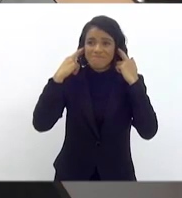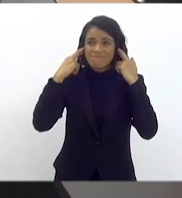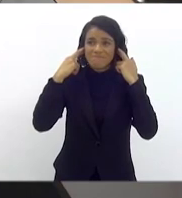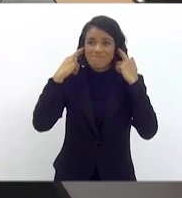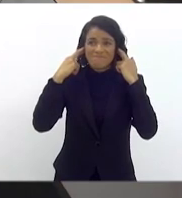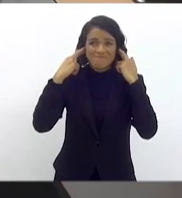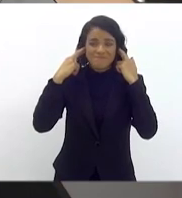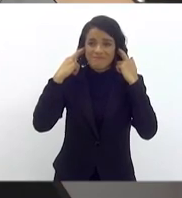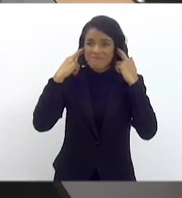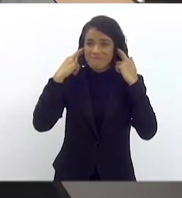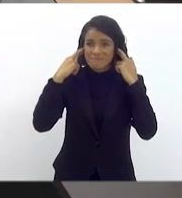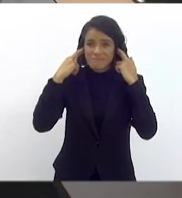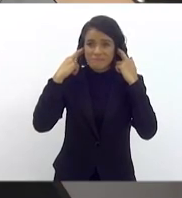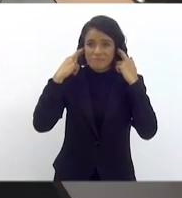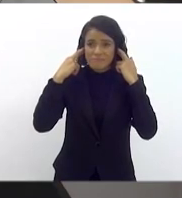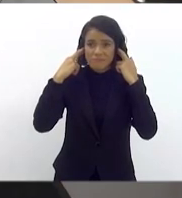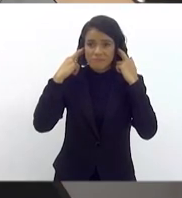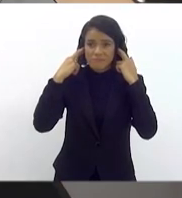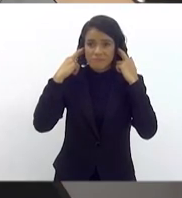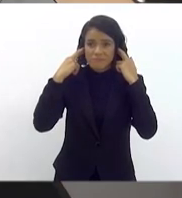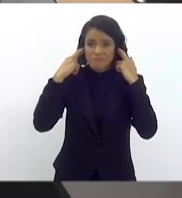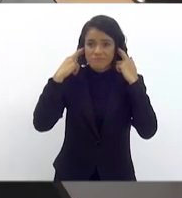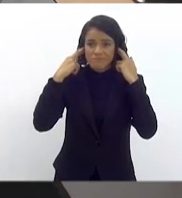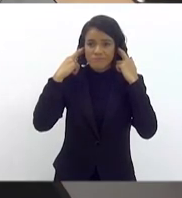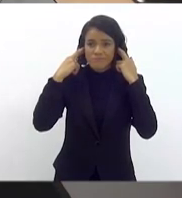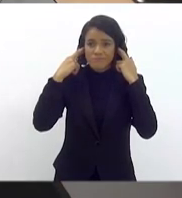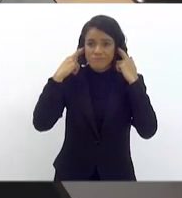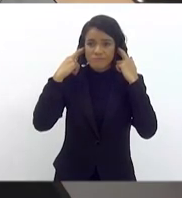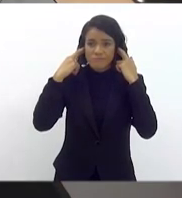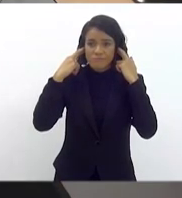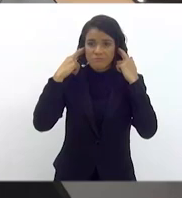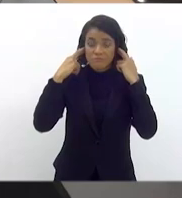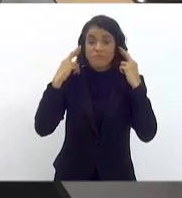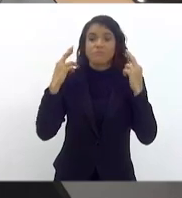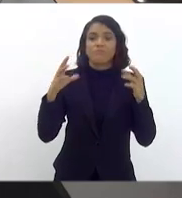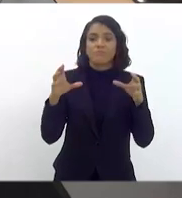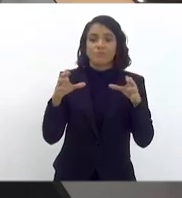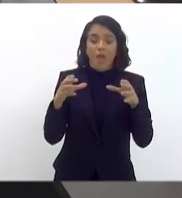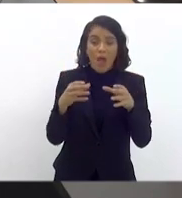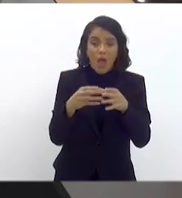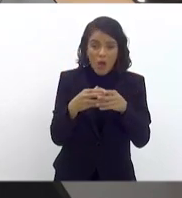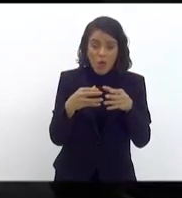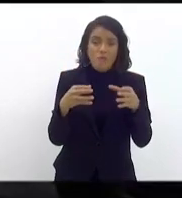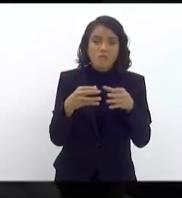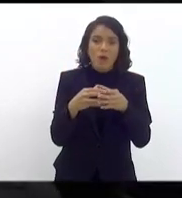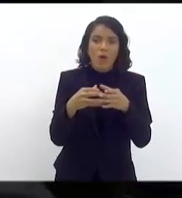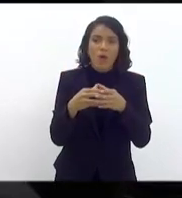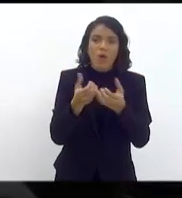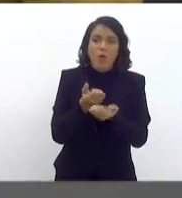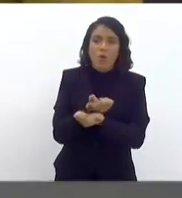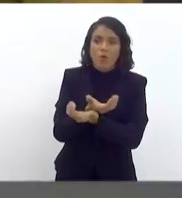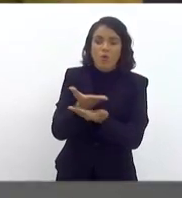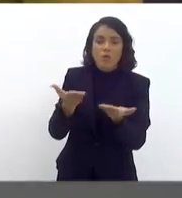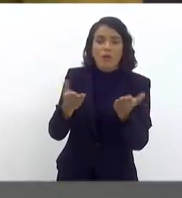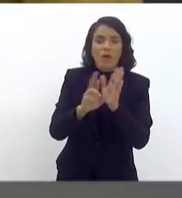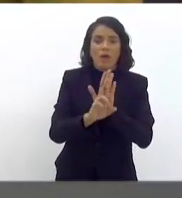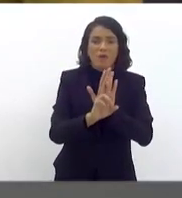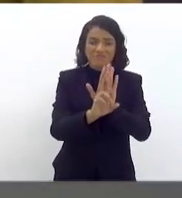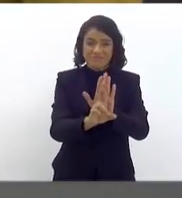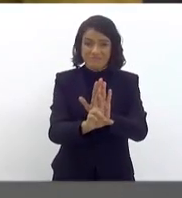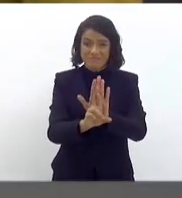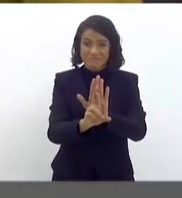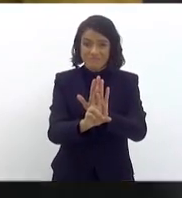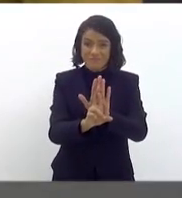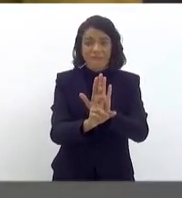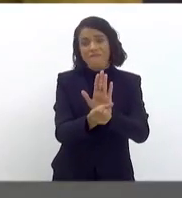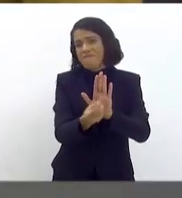importante, louvável a instalação dessa comissão. Comissão que vem a dar voz a quem não tem voz.